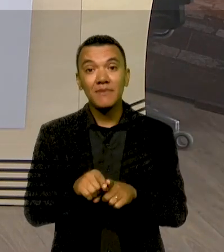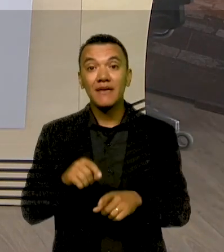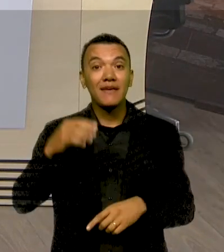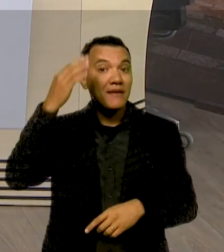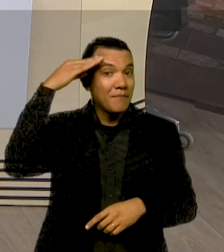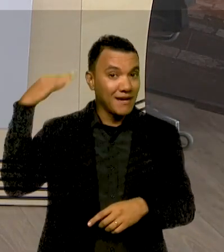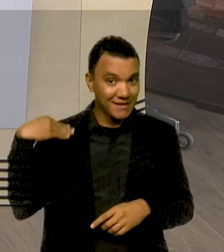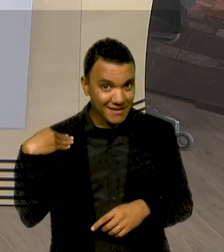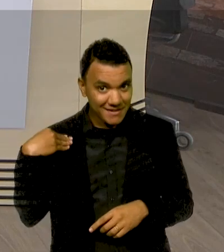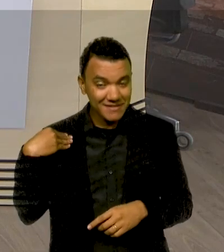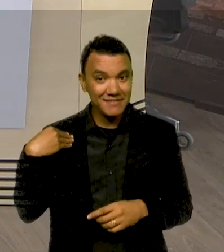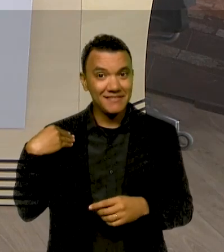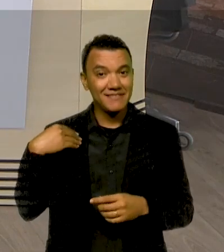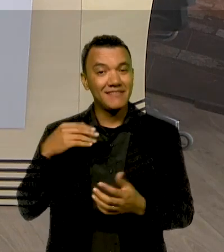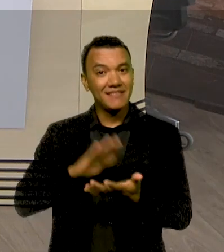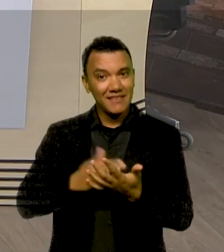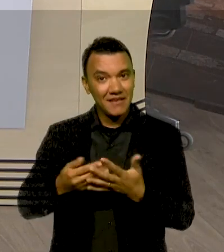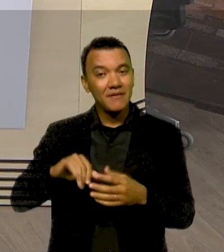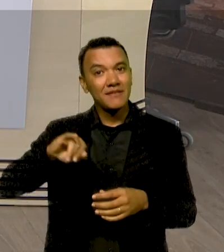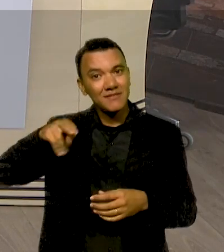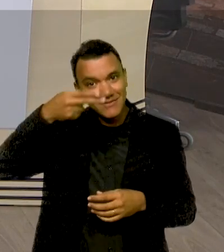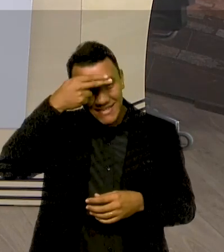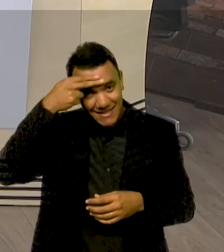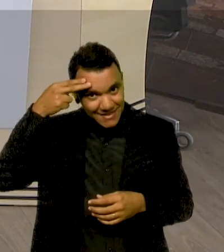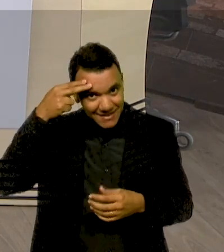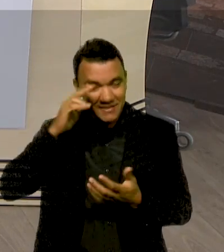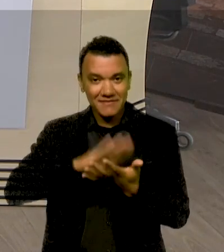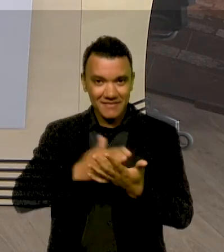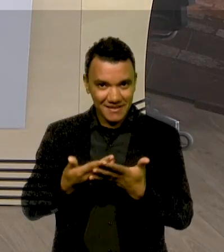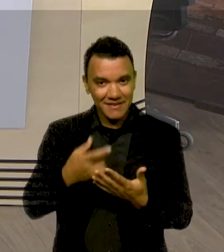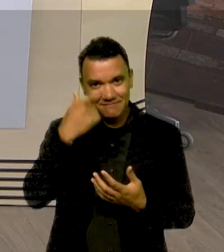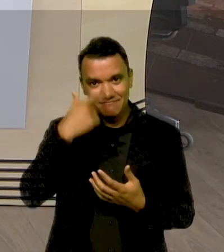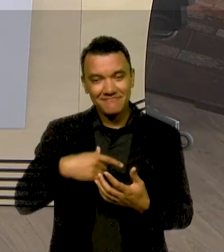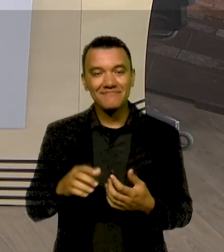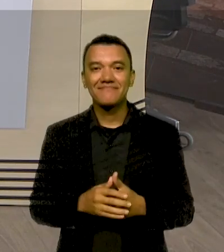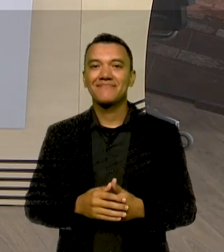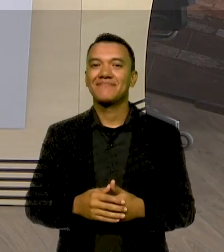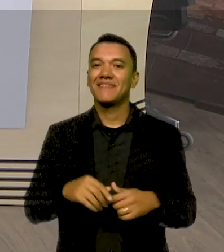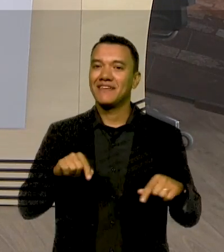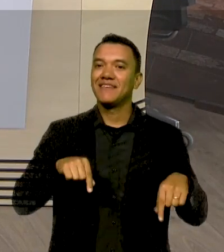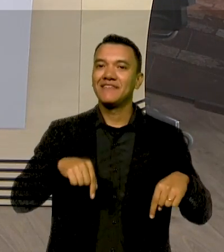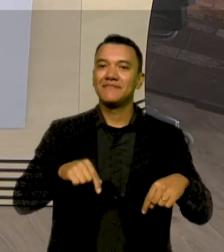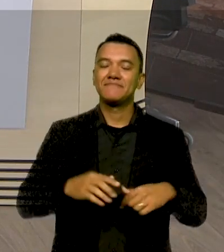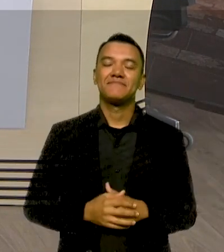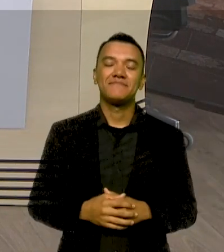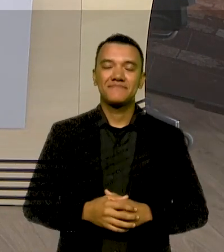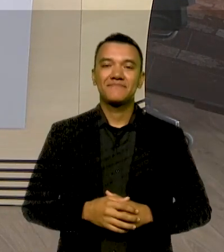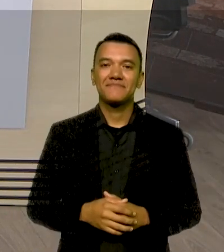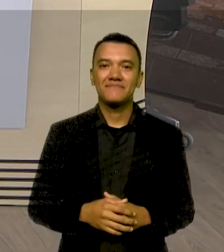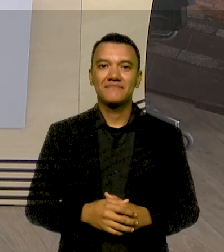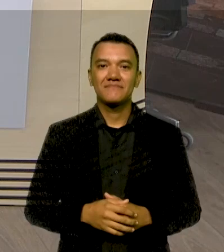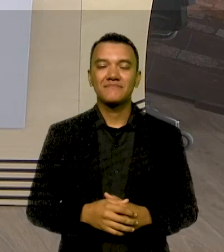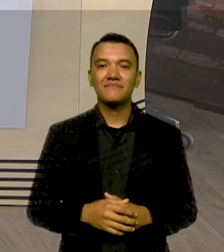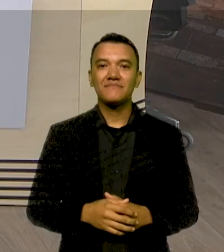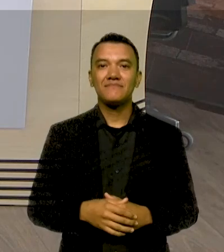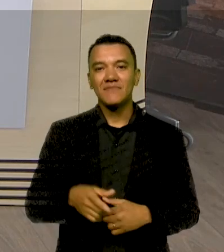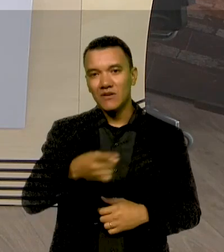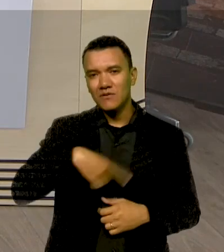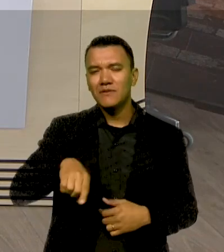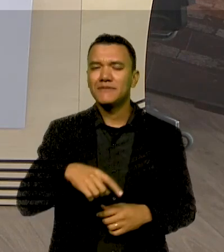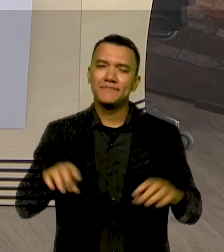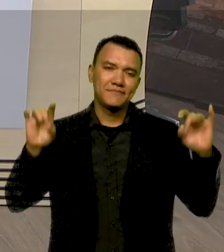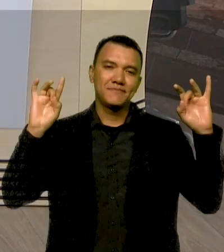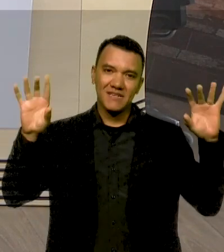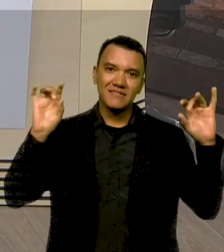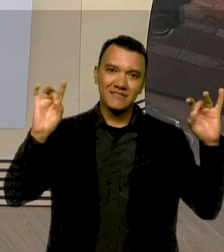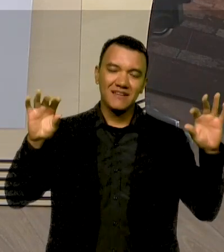e ao Jonathan que nos acompanharam nesta edição do Contraplano, que para a gente foi, lógico, muito especial. Afinal